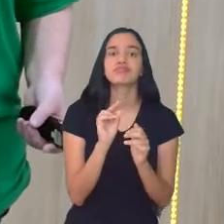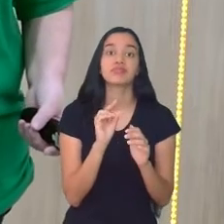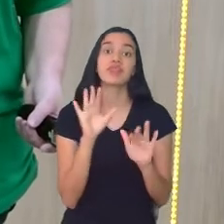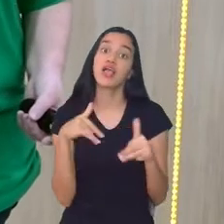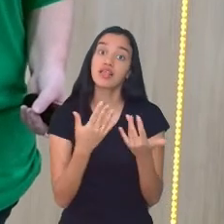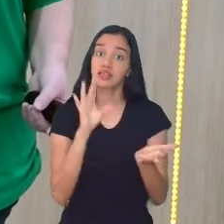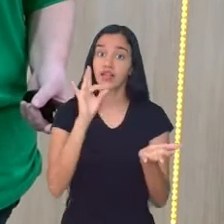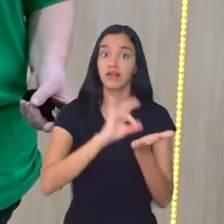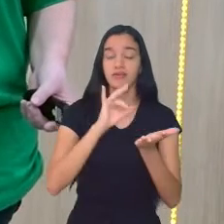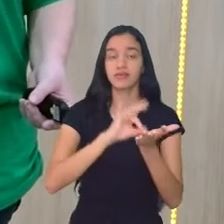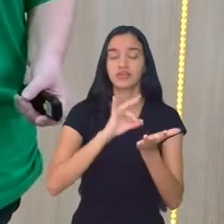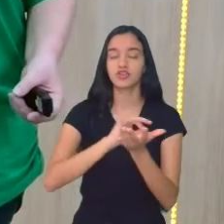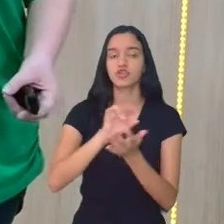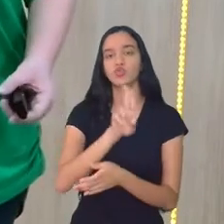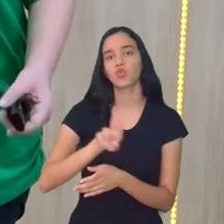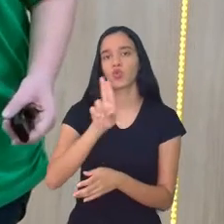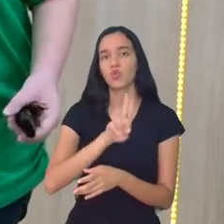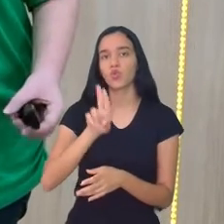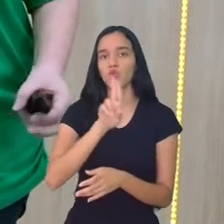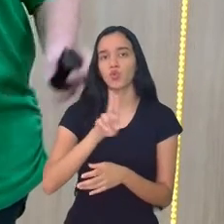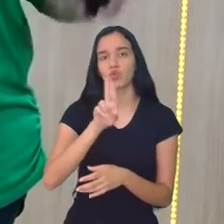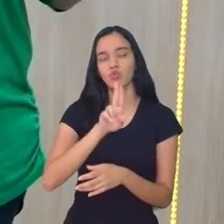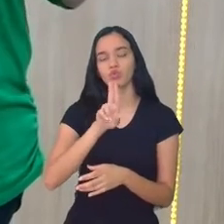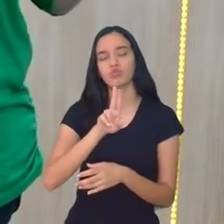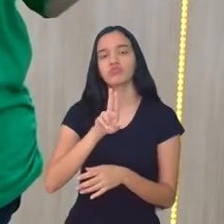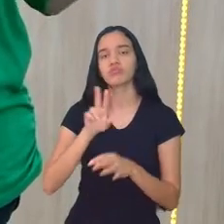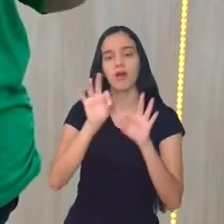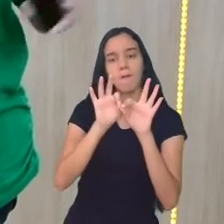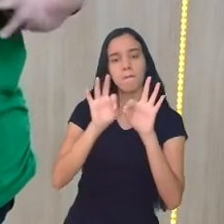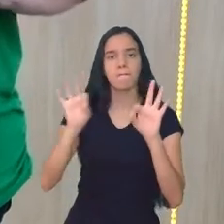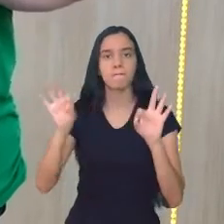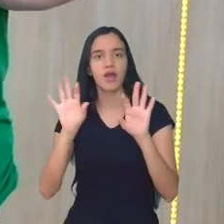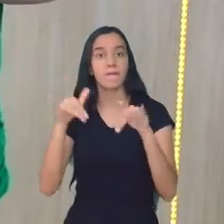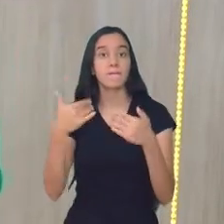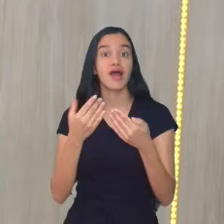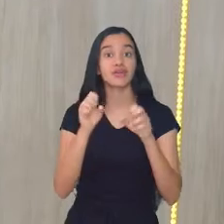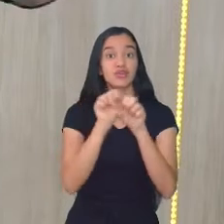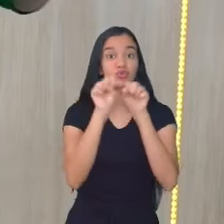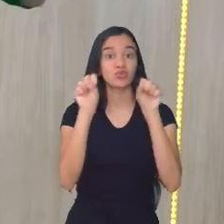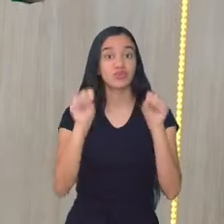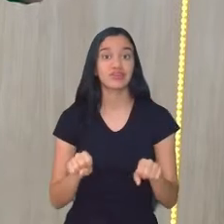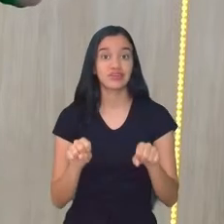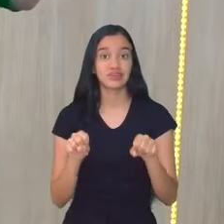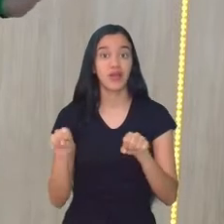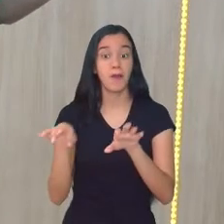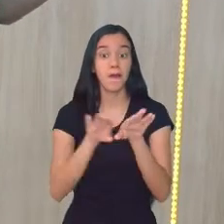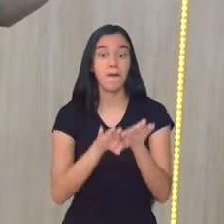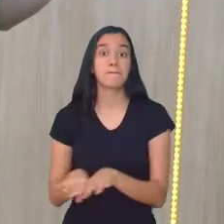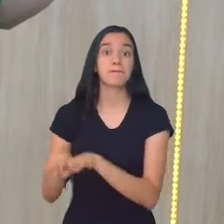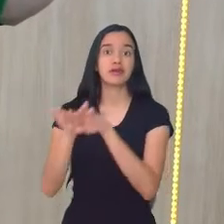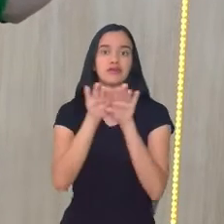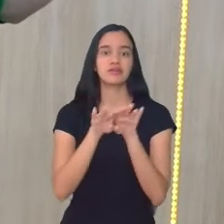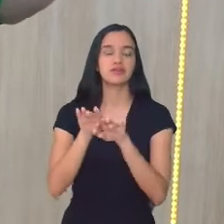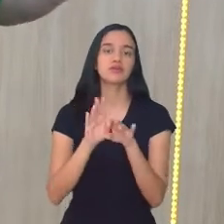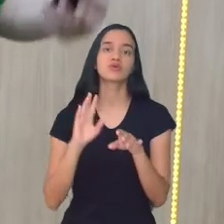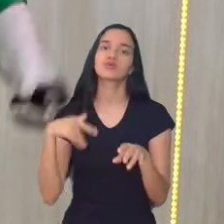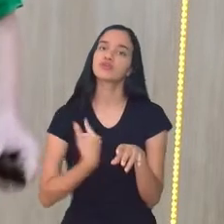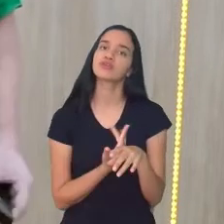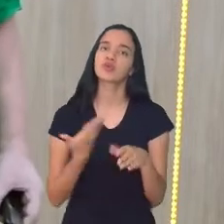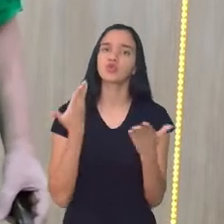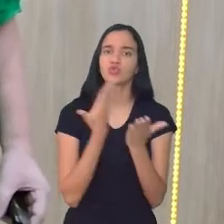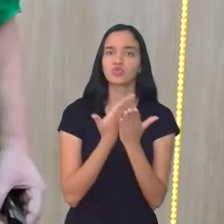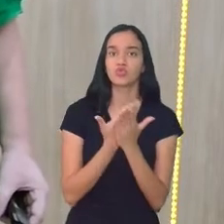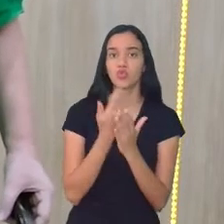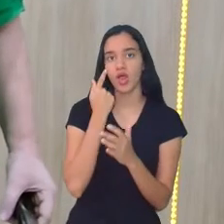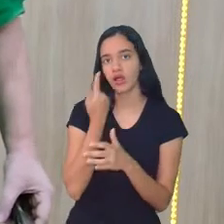na verdade, já se usa outras medidas. Mas o sistema estabelecido padrão, que a gente mais estuda,